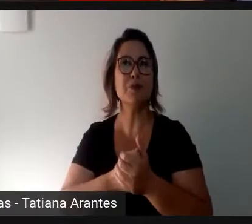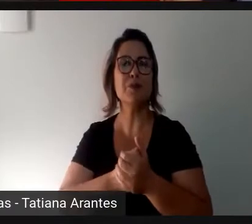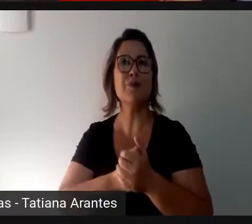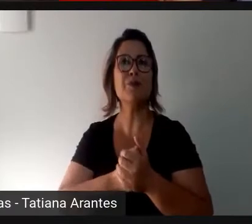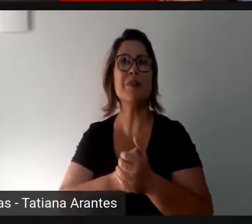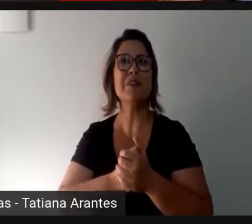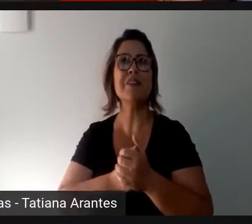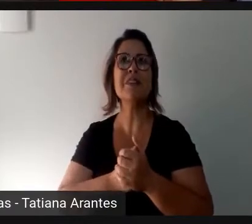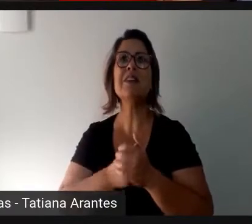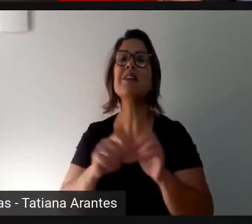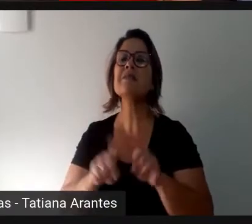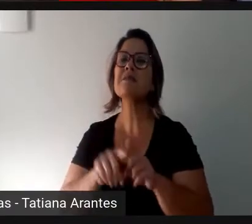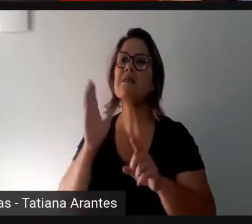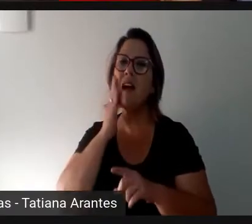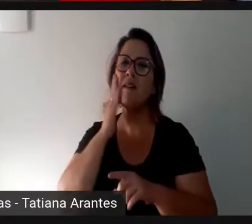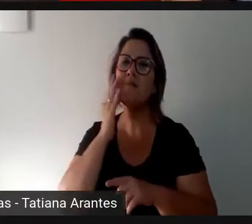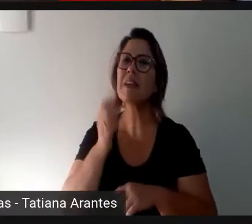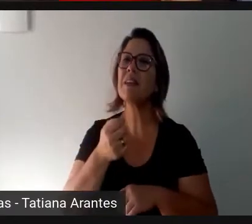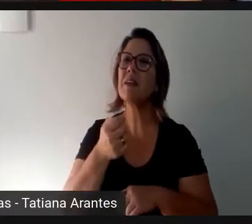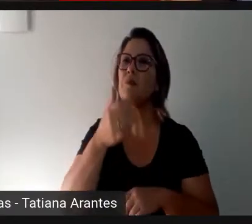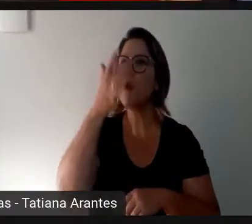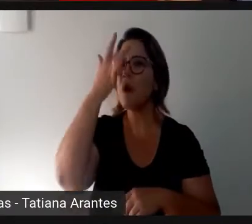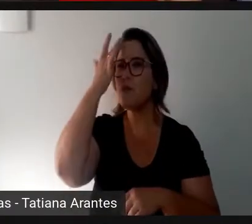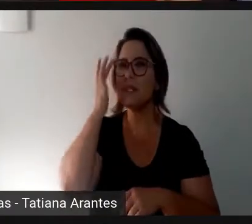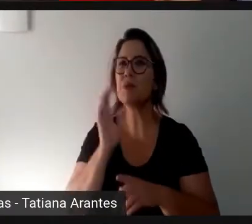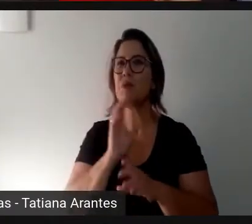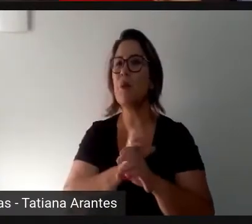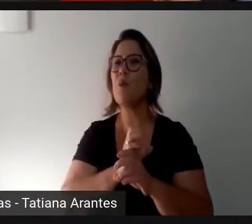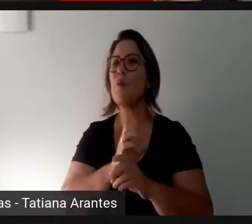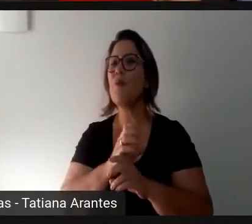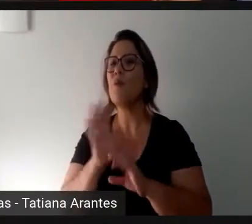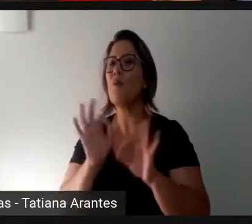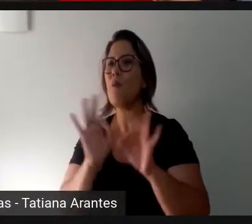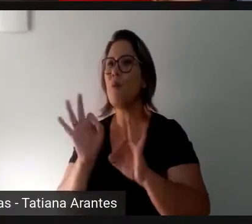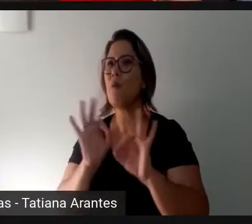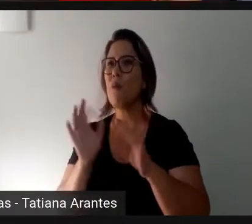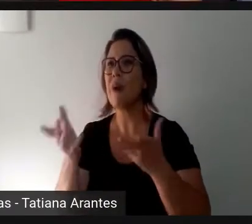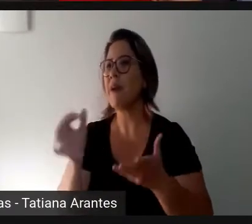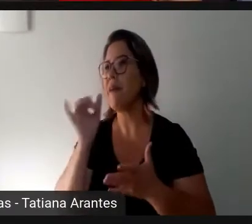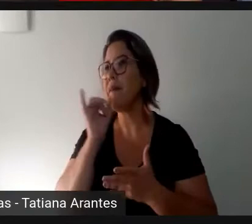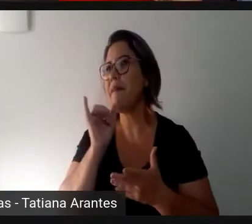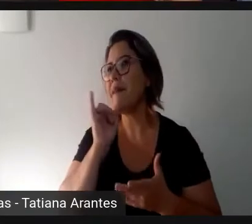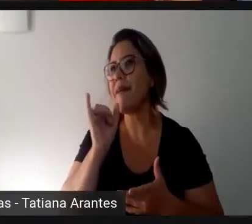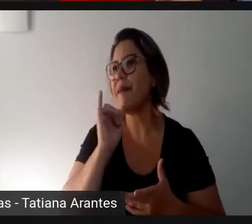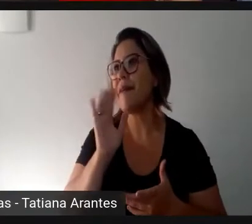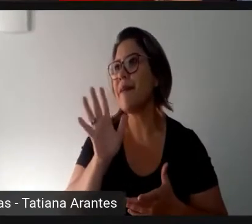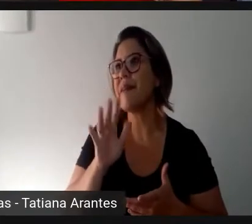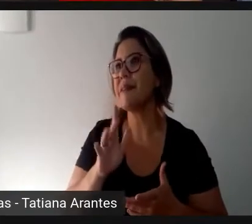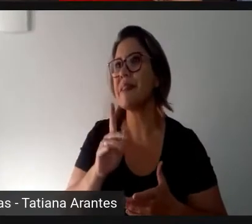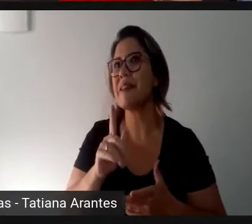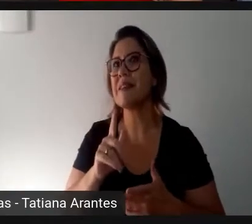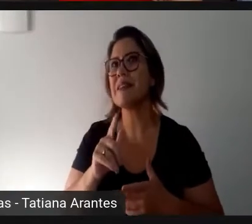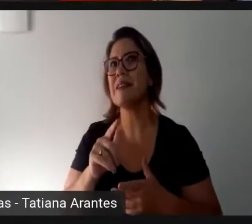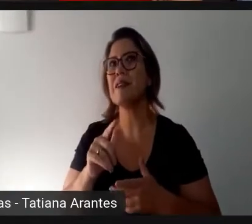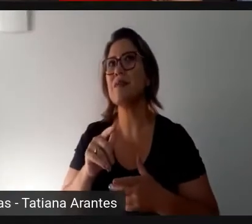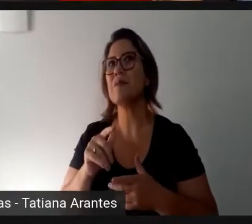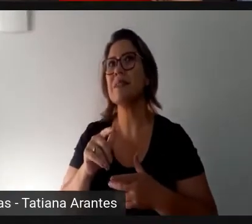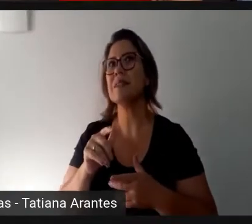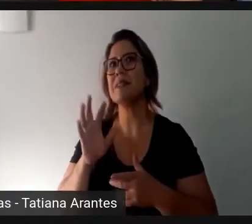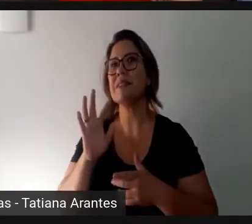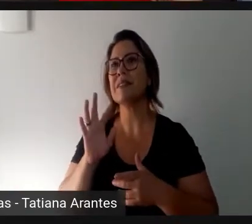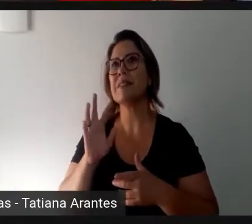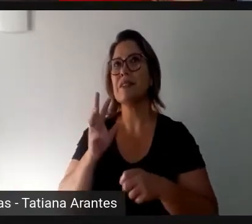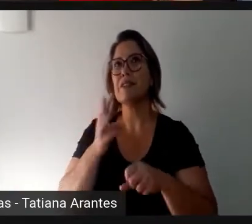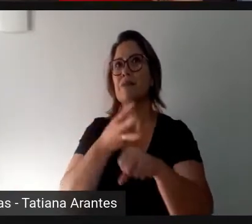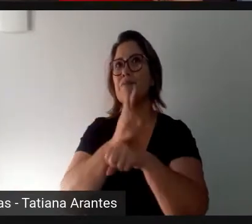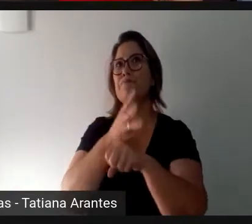dúzia de fornecedores. Não é? Por exemplo, o mercado de terceirização de transporte público é um mercado muito complicado.